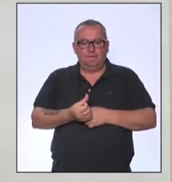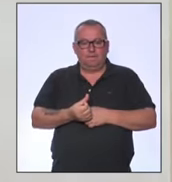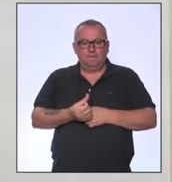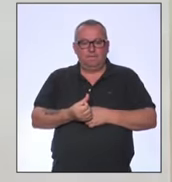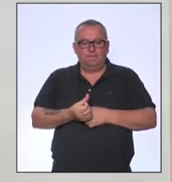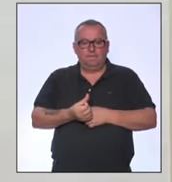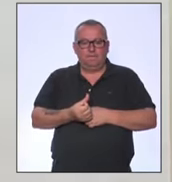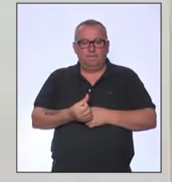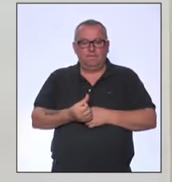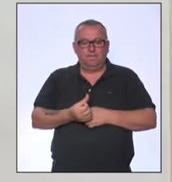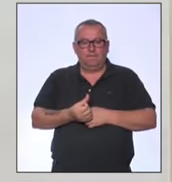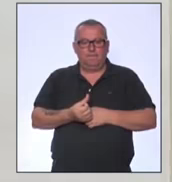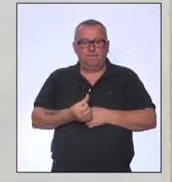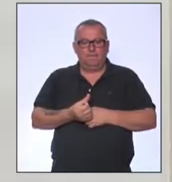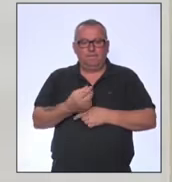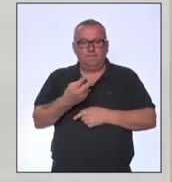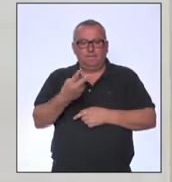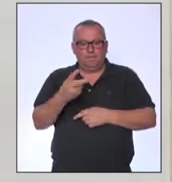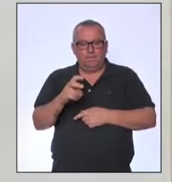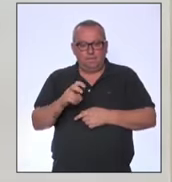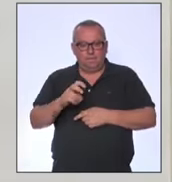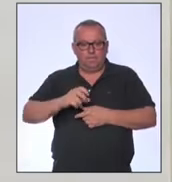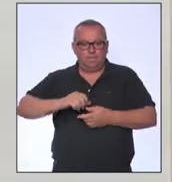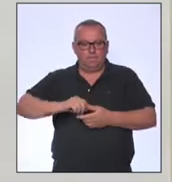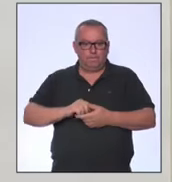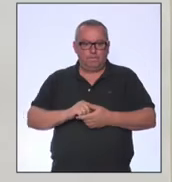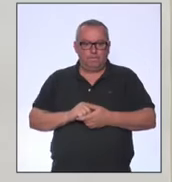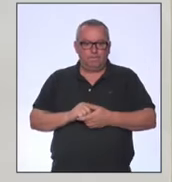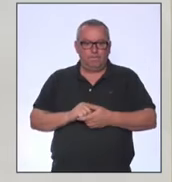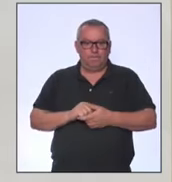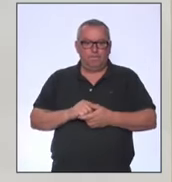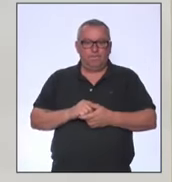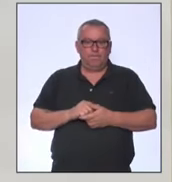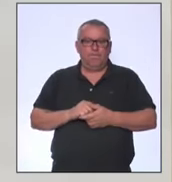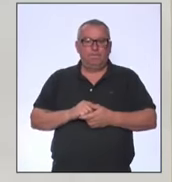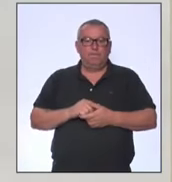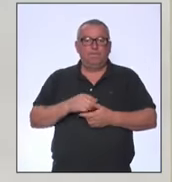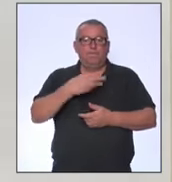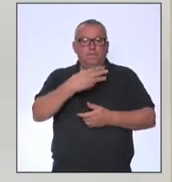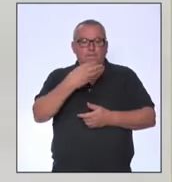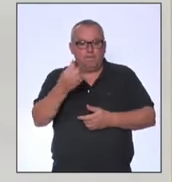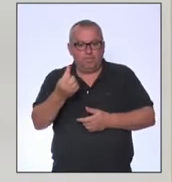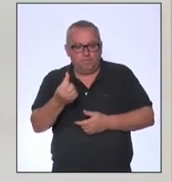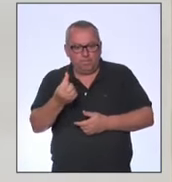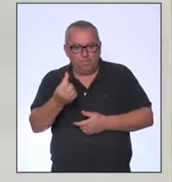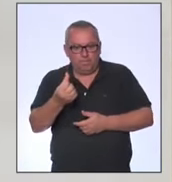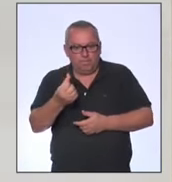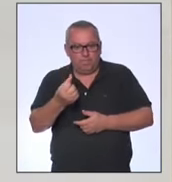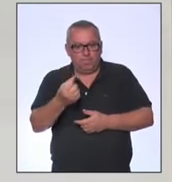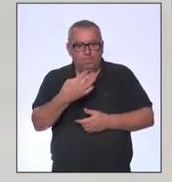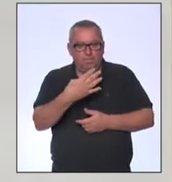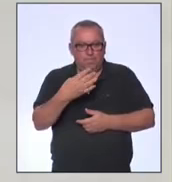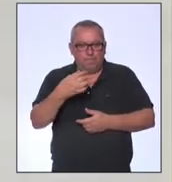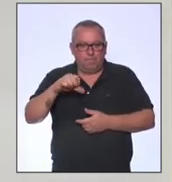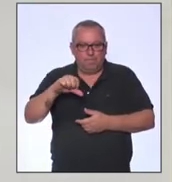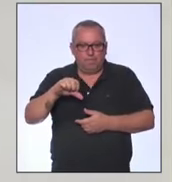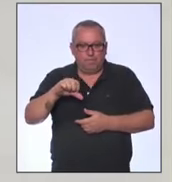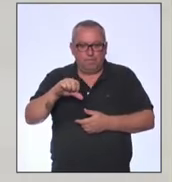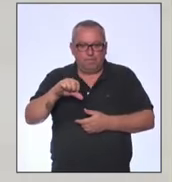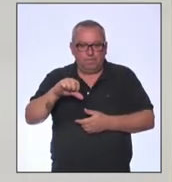certo? 5 Certo. ao quadrado dá 25, 6 ao quadrado vai dar 36,